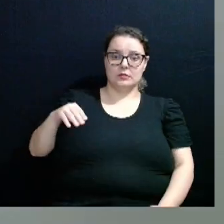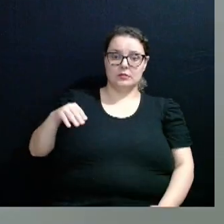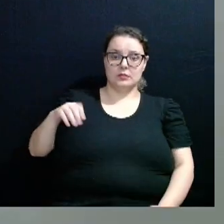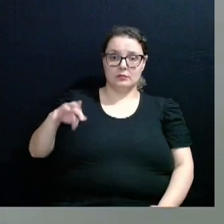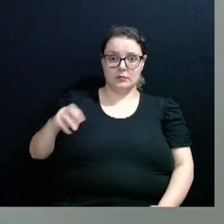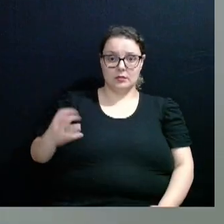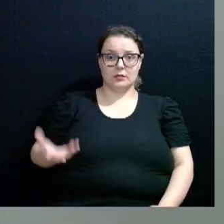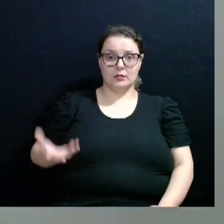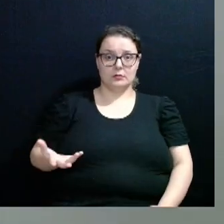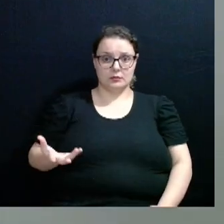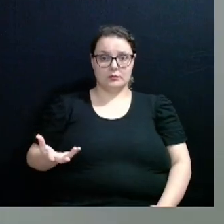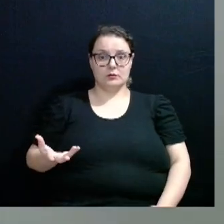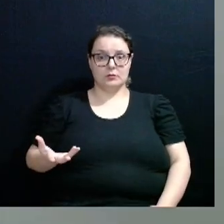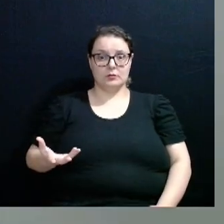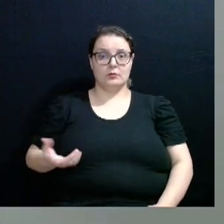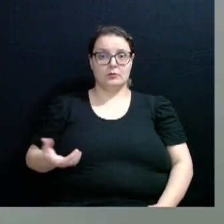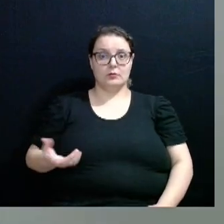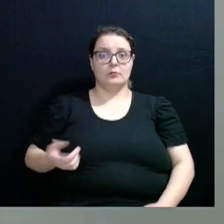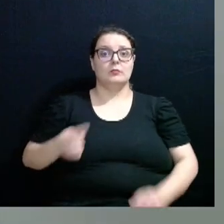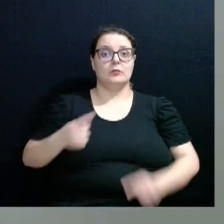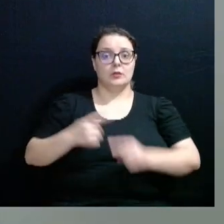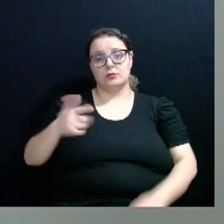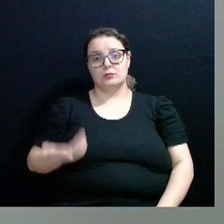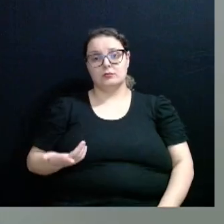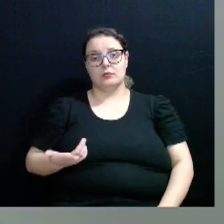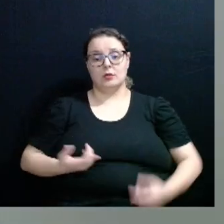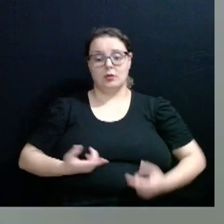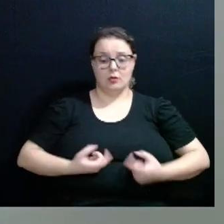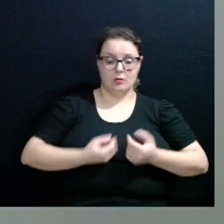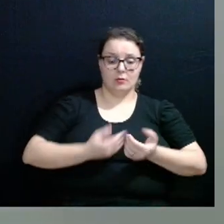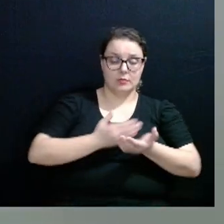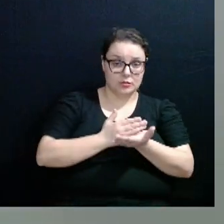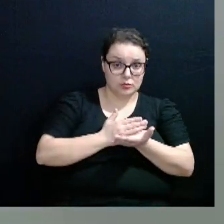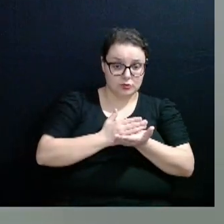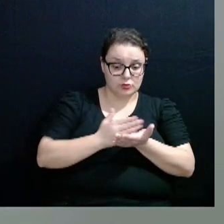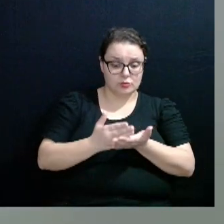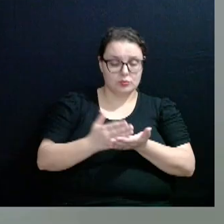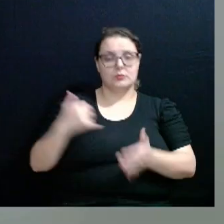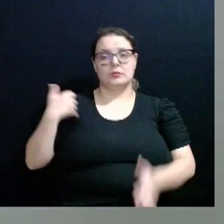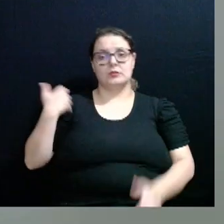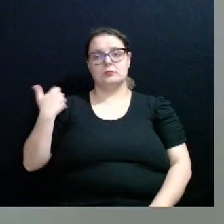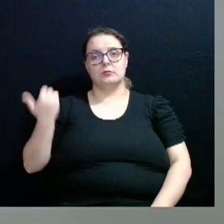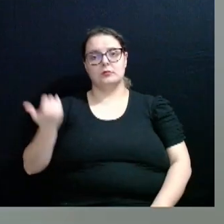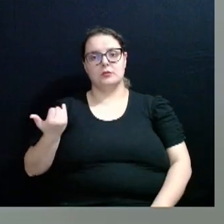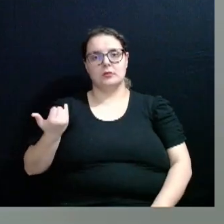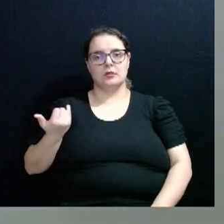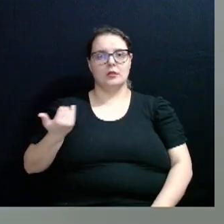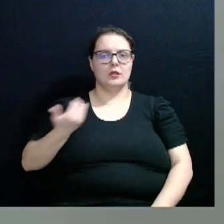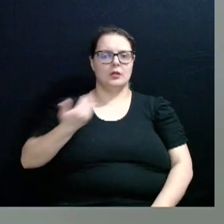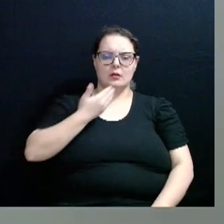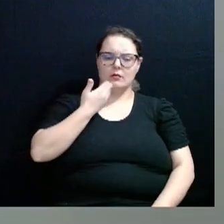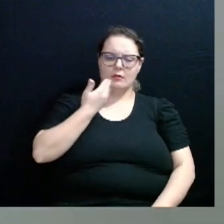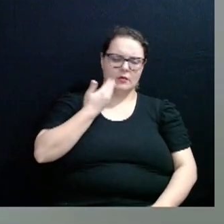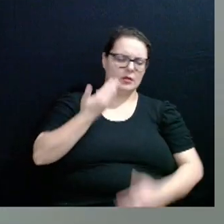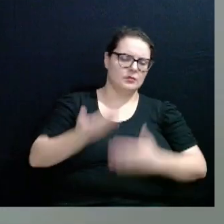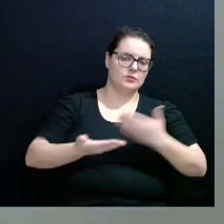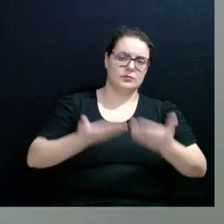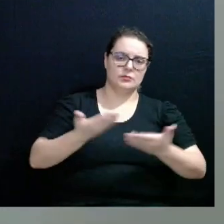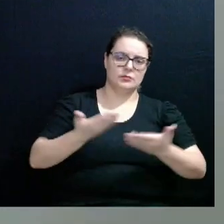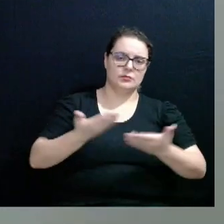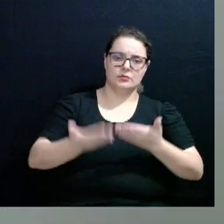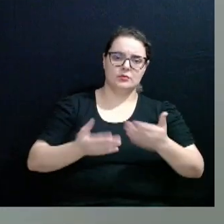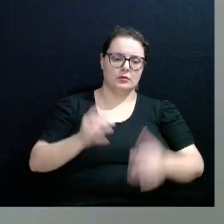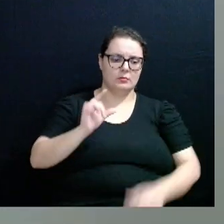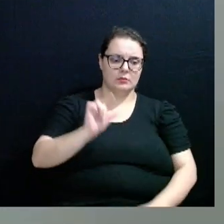encontra mais uma vez um tumor inicial nessa faixa etária, é passível de um tratamento pequeno, um tratamento